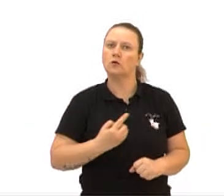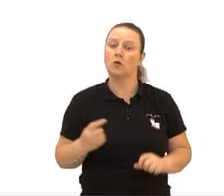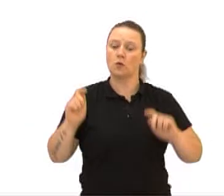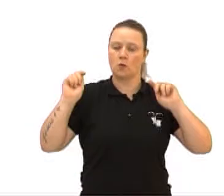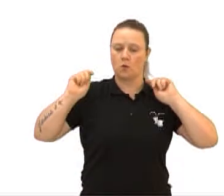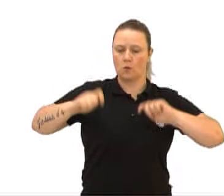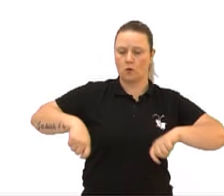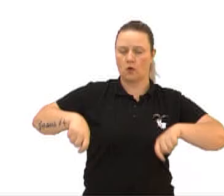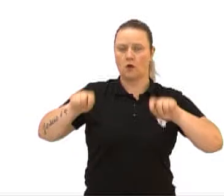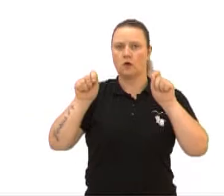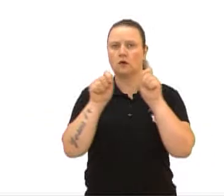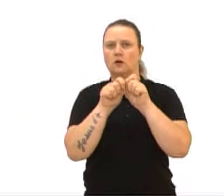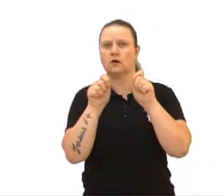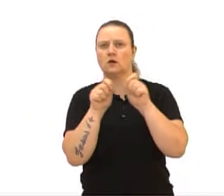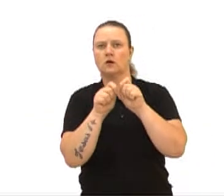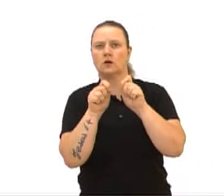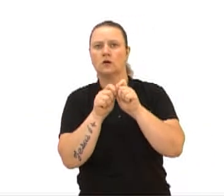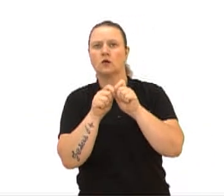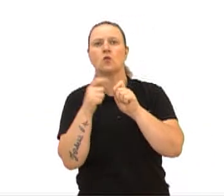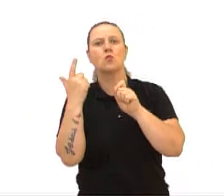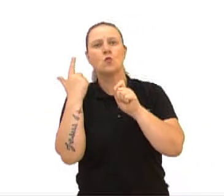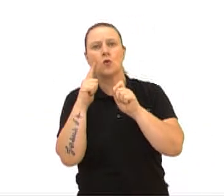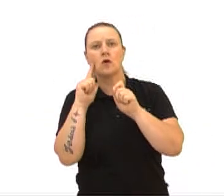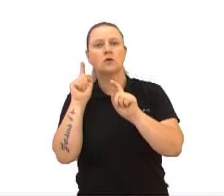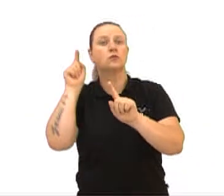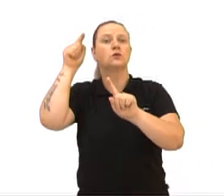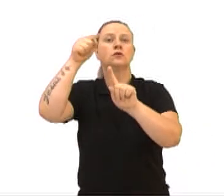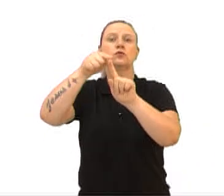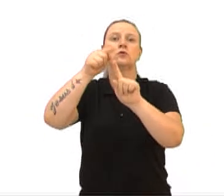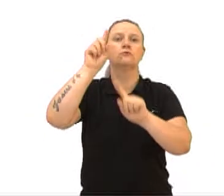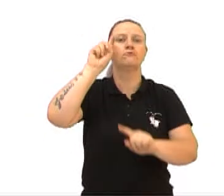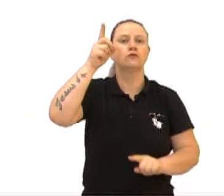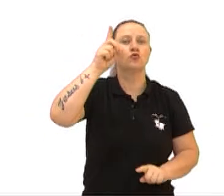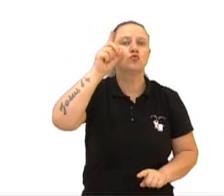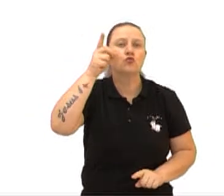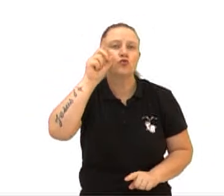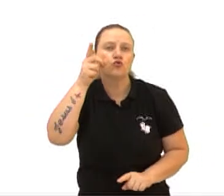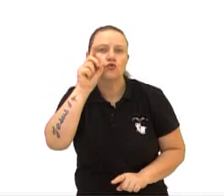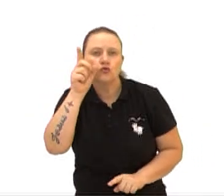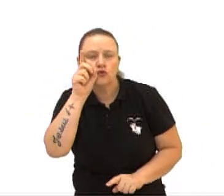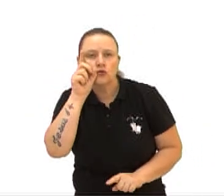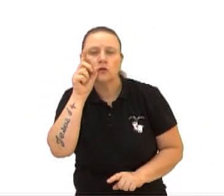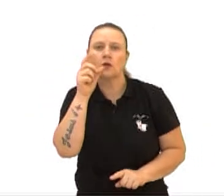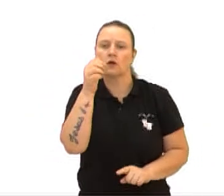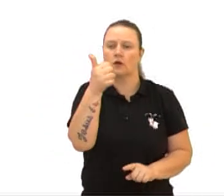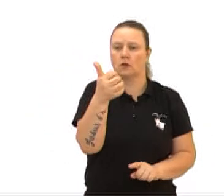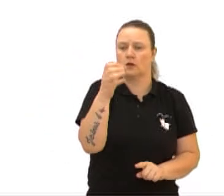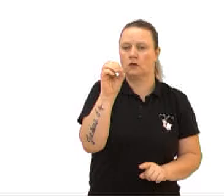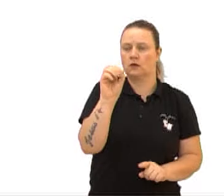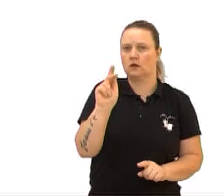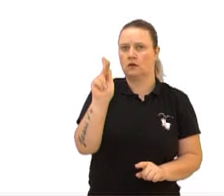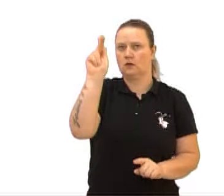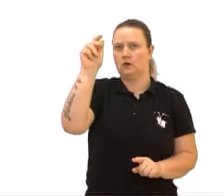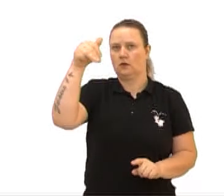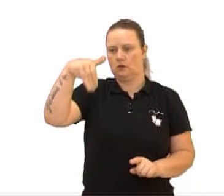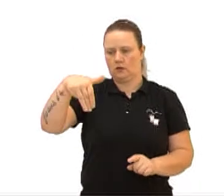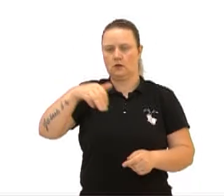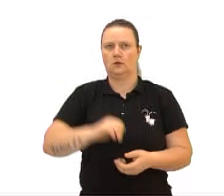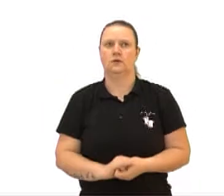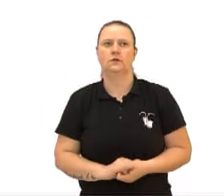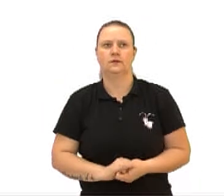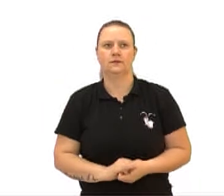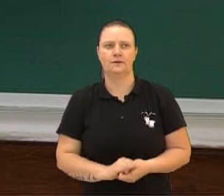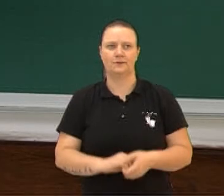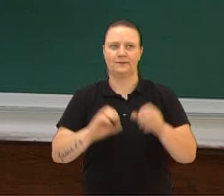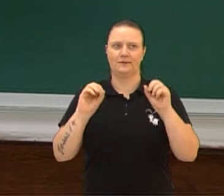ele consiga, né, cumprir aquela meta diária que ele tem, né, que são 10 quilômetros por dia. Tá bom,